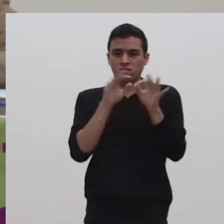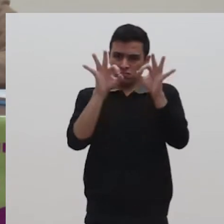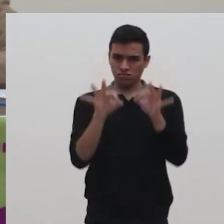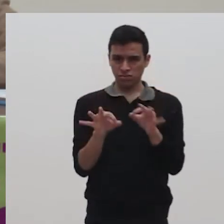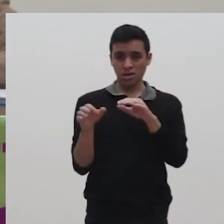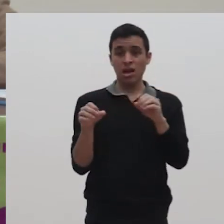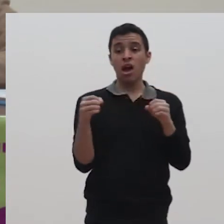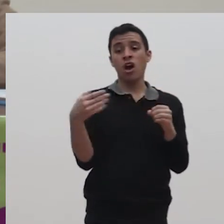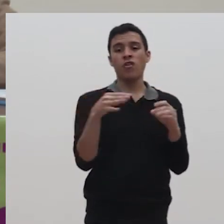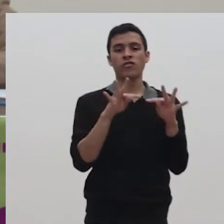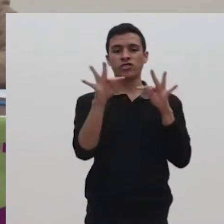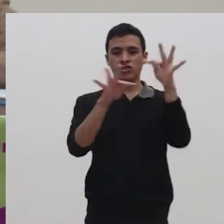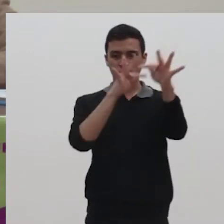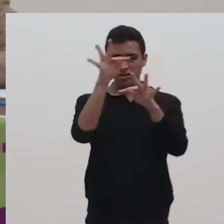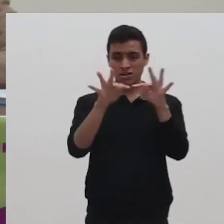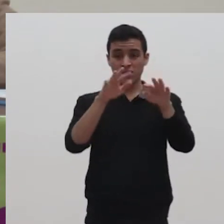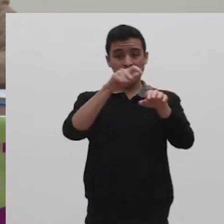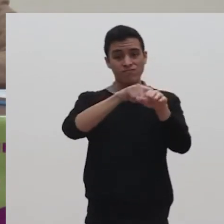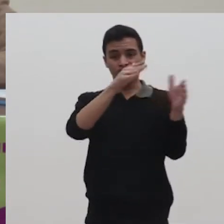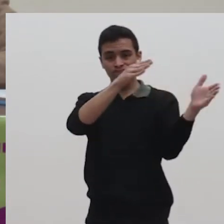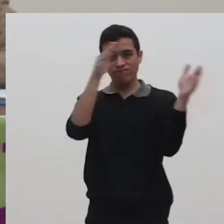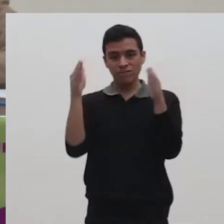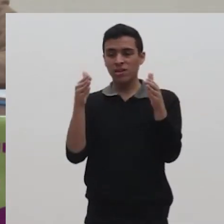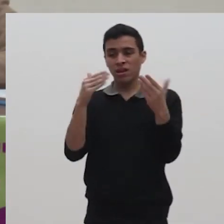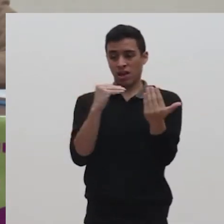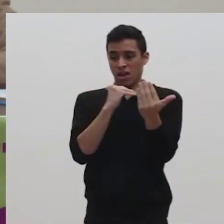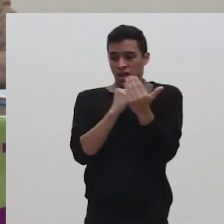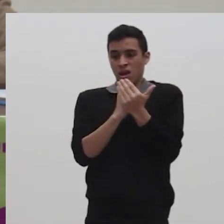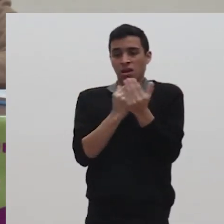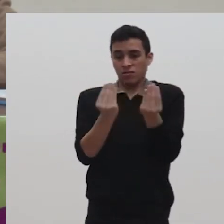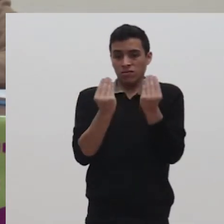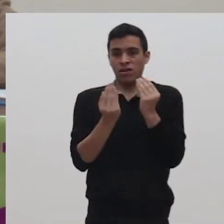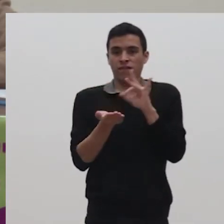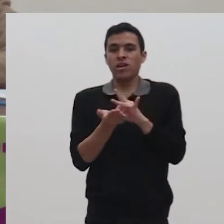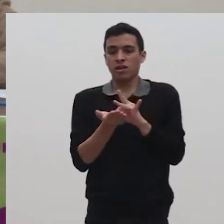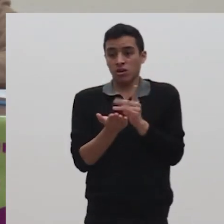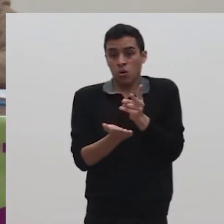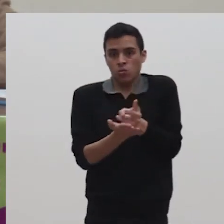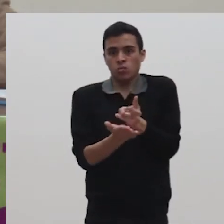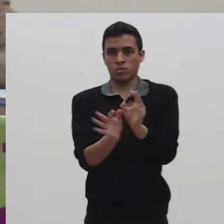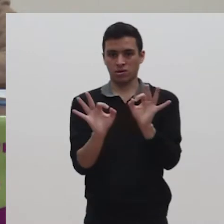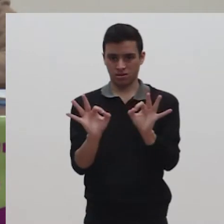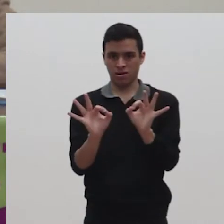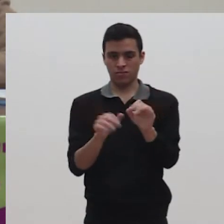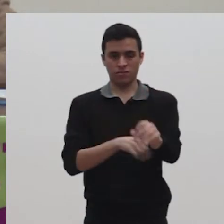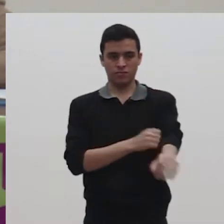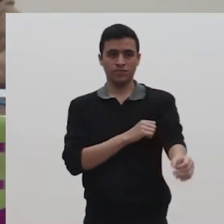novas tecnologias, pelo menos agora nesse momento, vão servir para restabelecer a verdade. É isso.